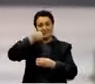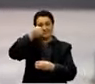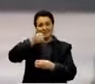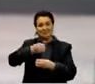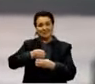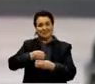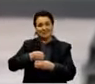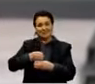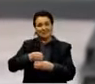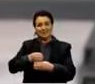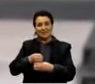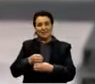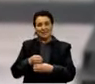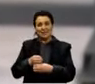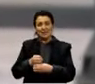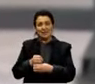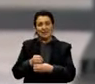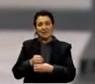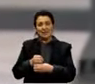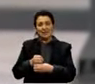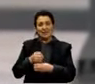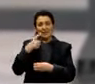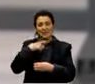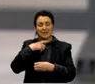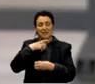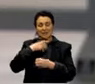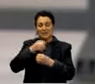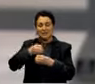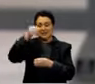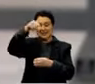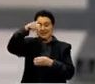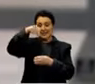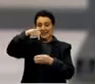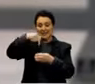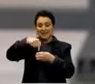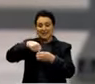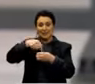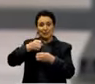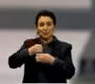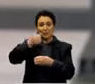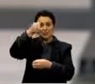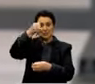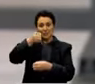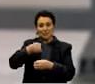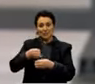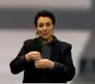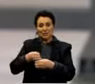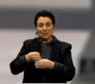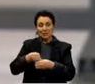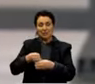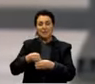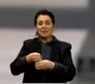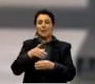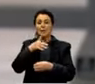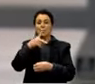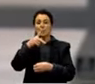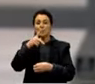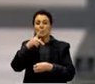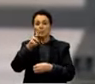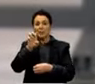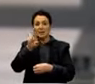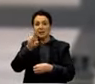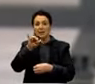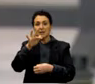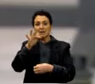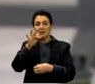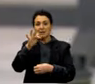que é localizada aqui, ela passa no interior das vértebras, e o sistema nervoso periférico,